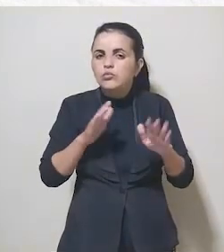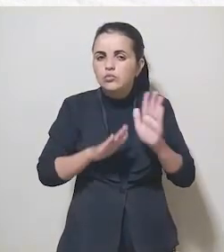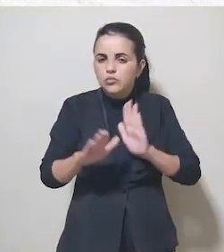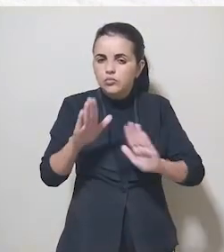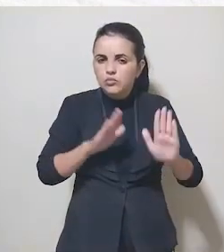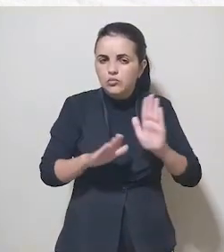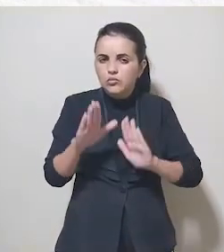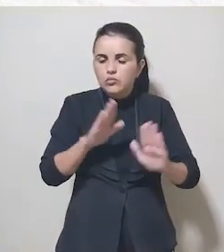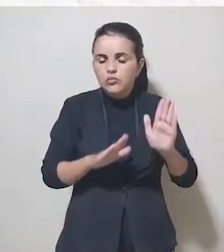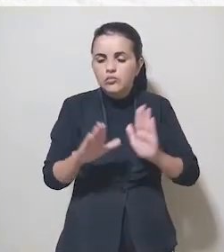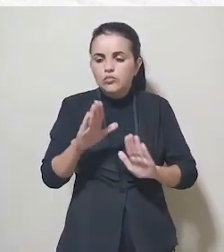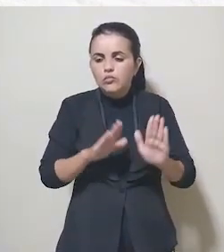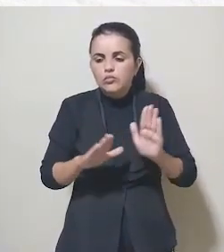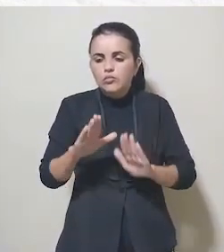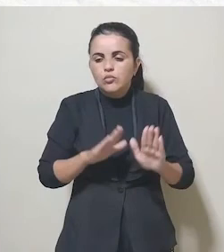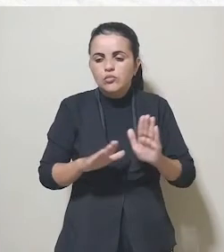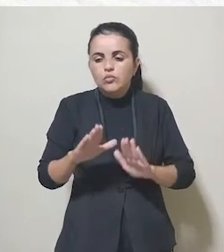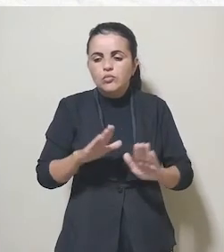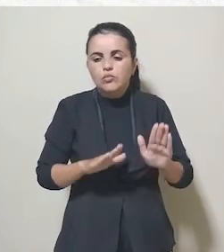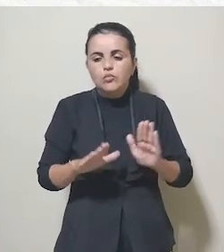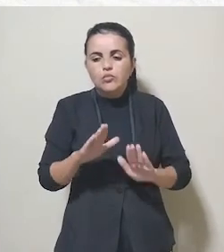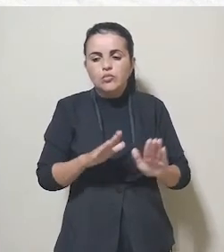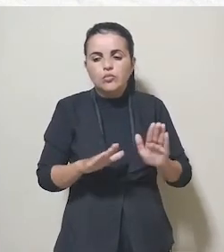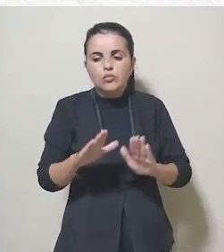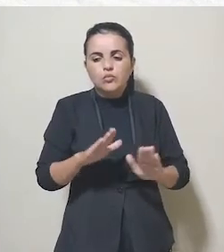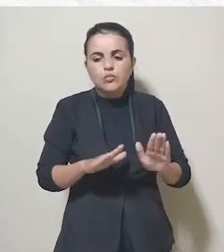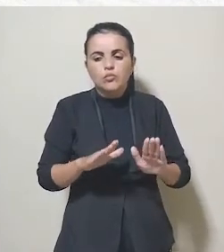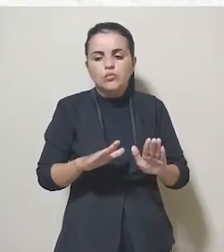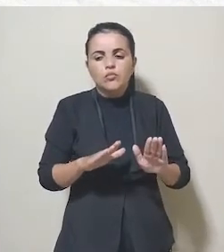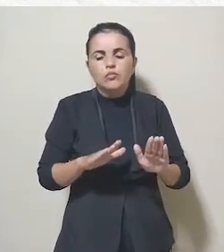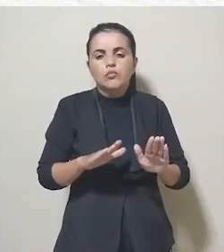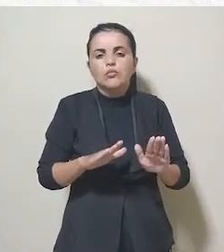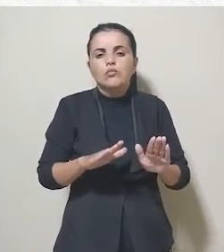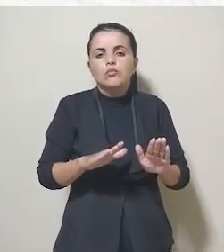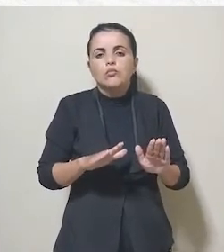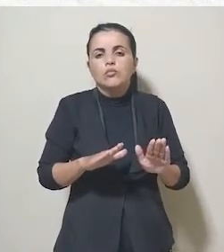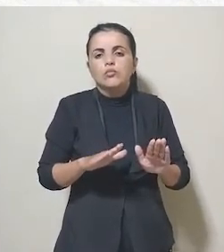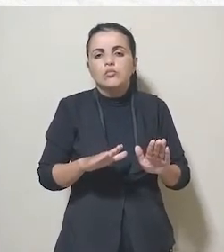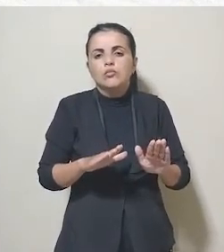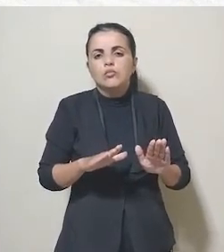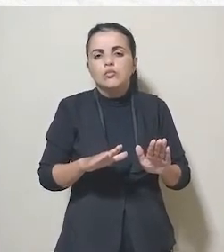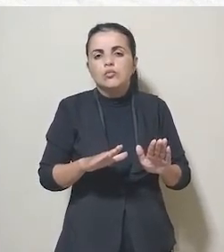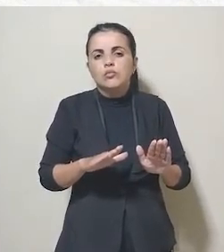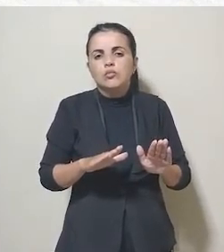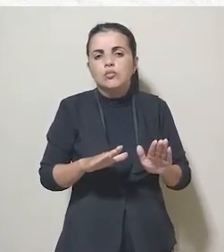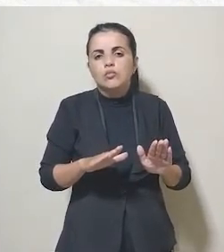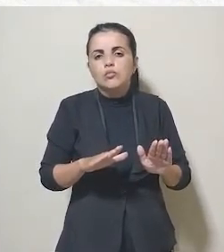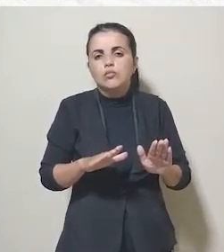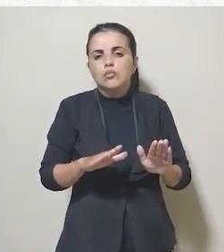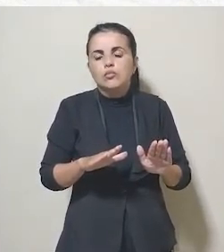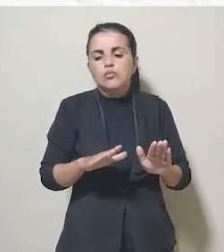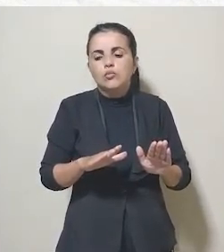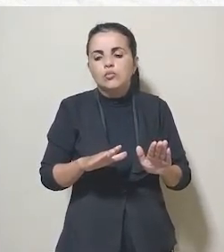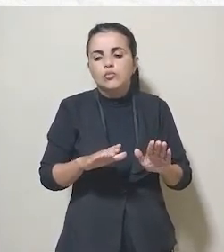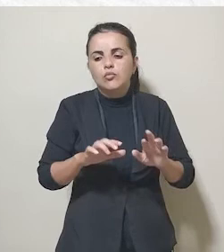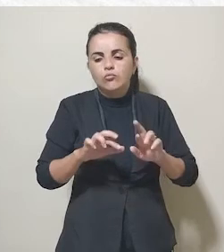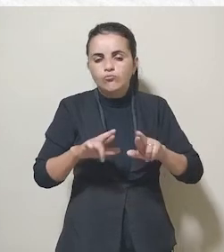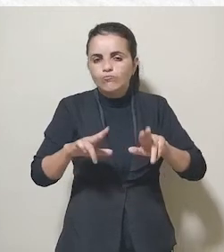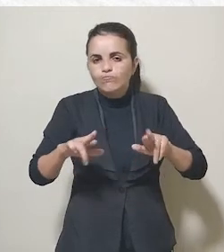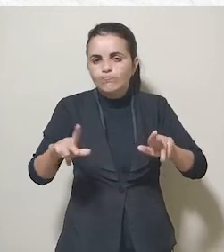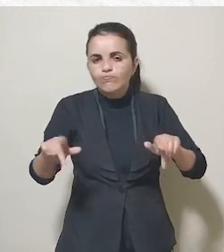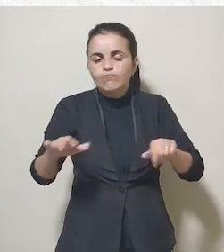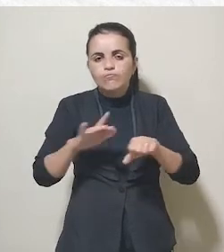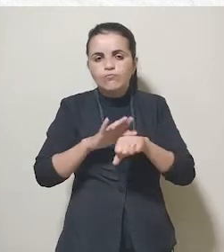que pode ser o responsável, ou melhor, essa inflamação ser responsável, ou melhor, ser provocada por